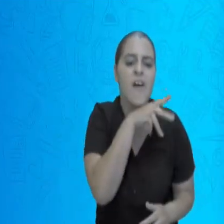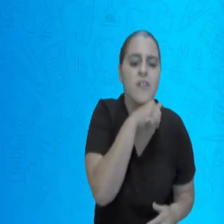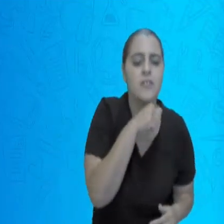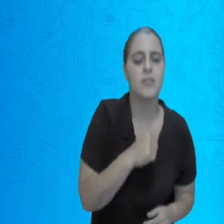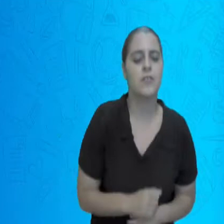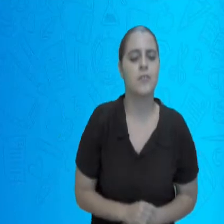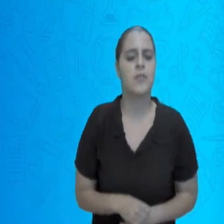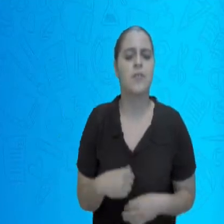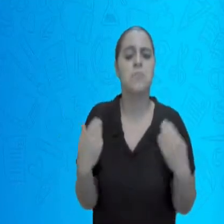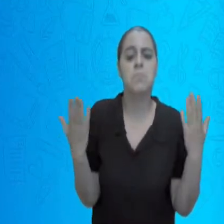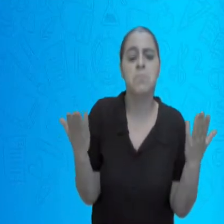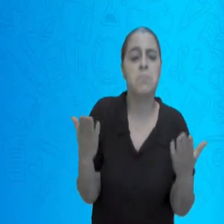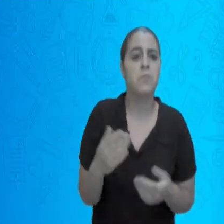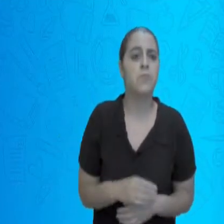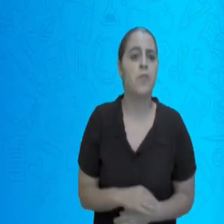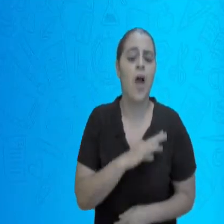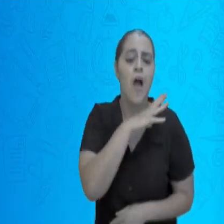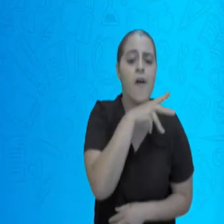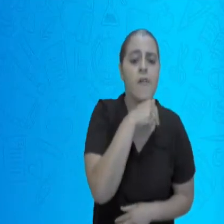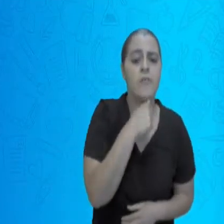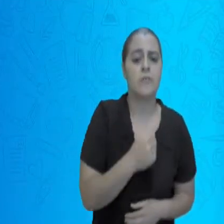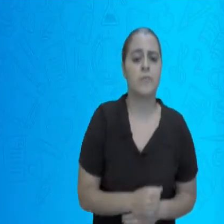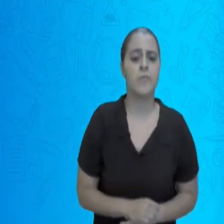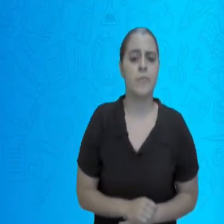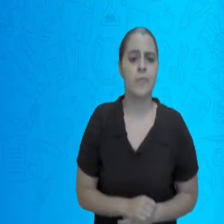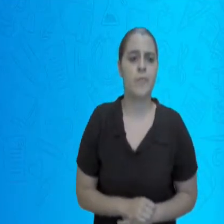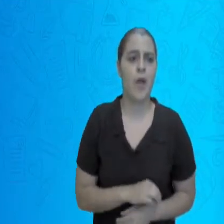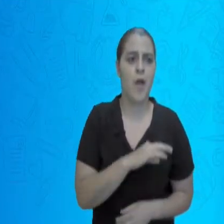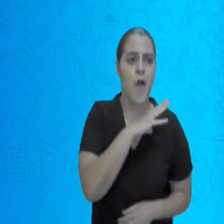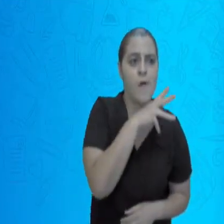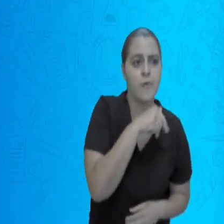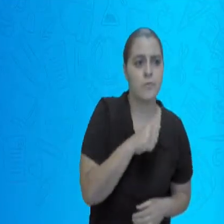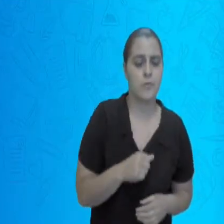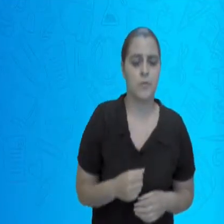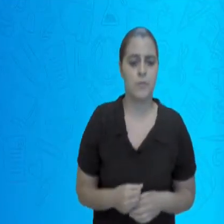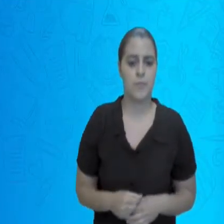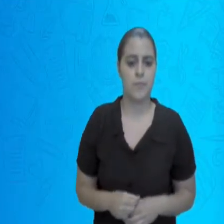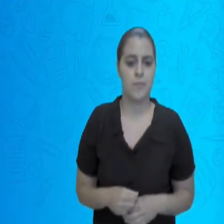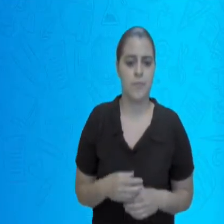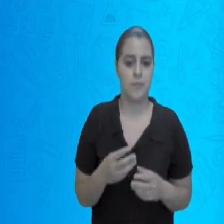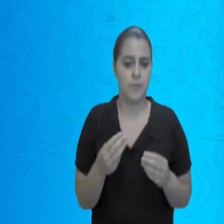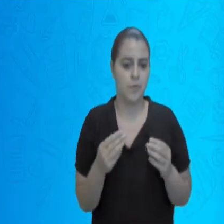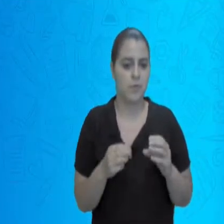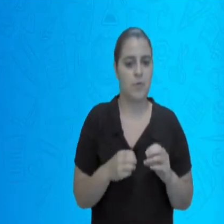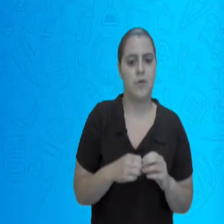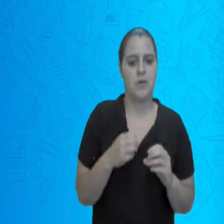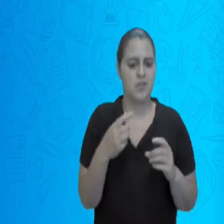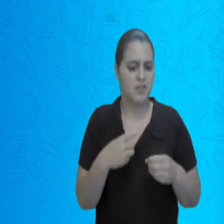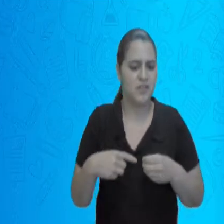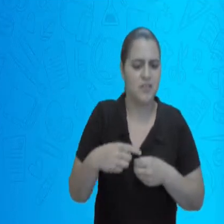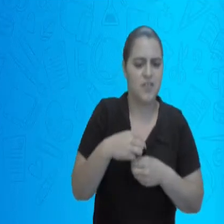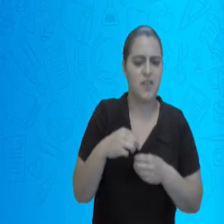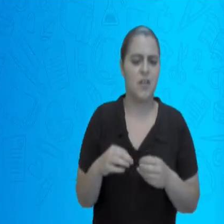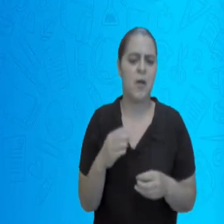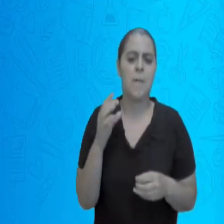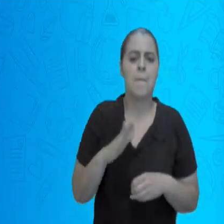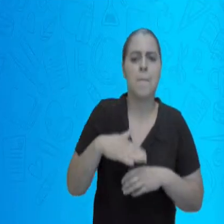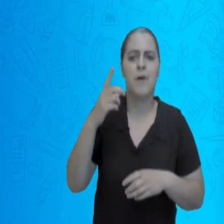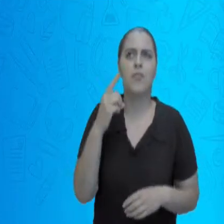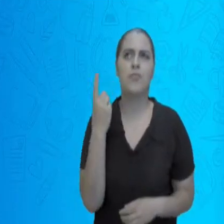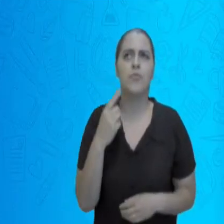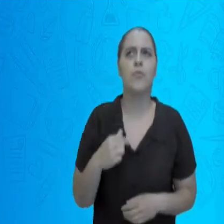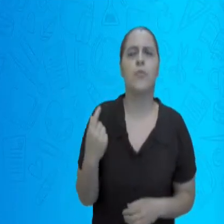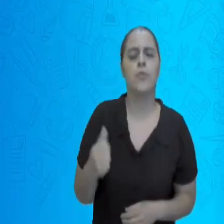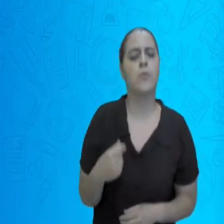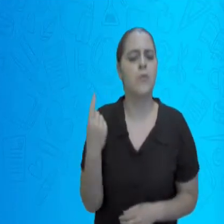Que tipo de animal? Animais que têm muitas células, mais de uma. Tem